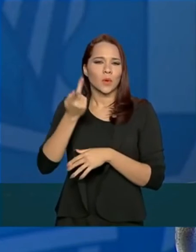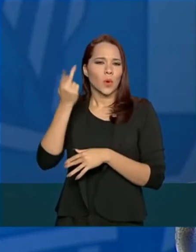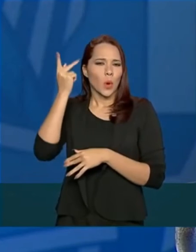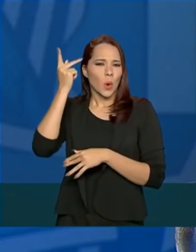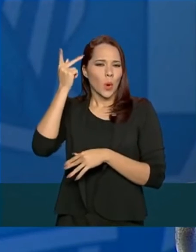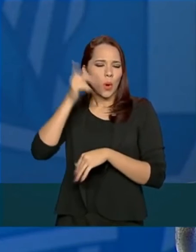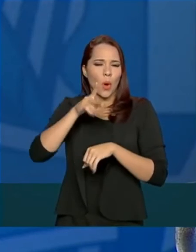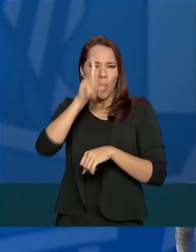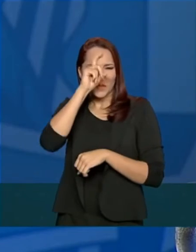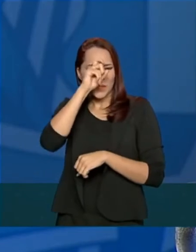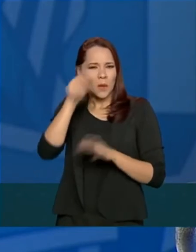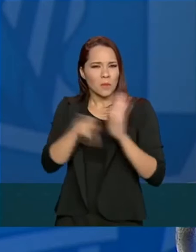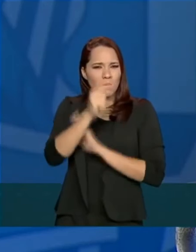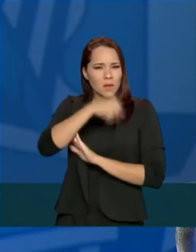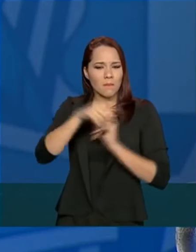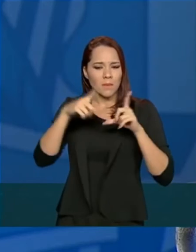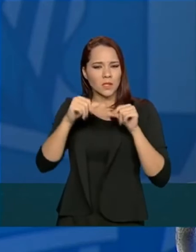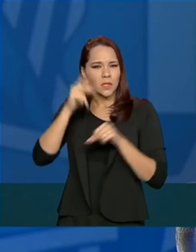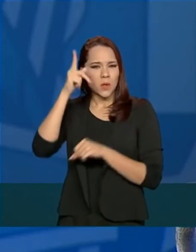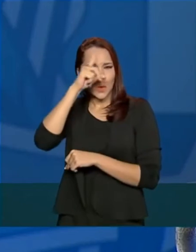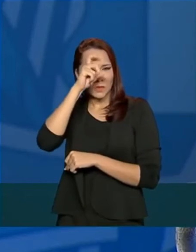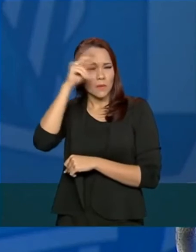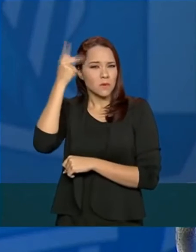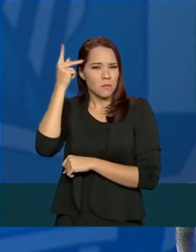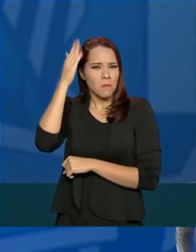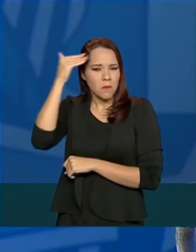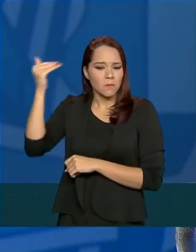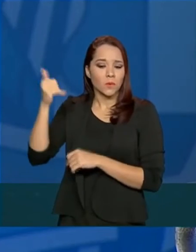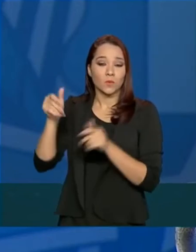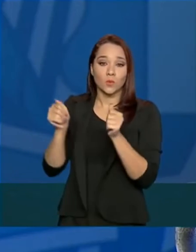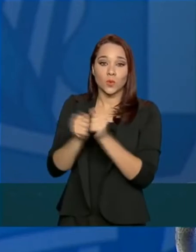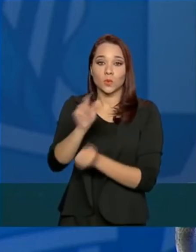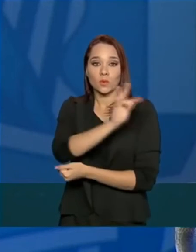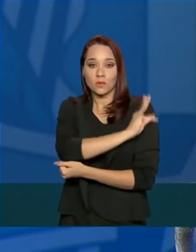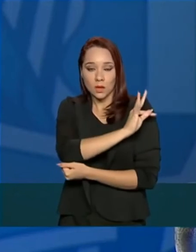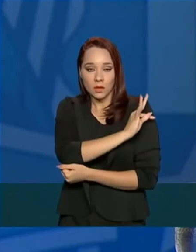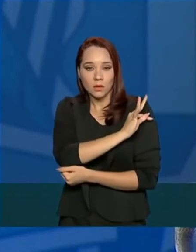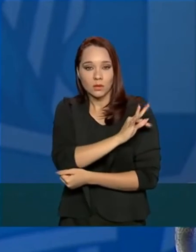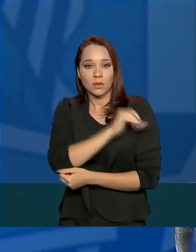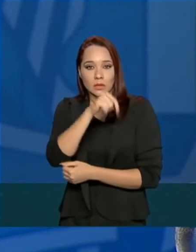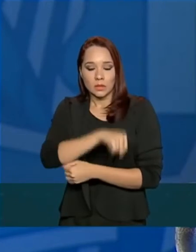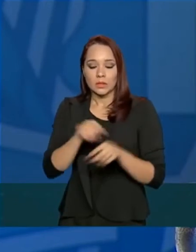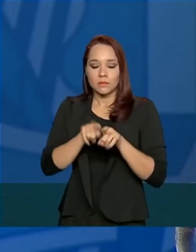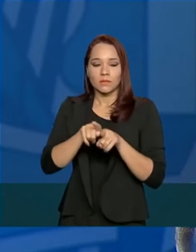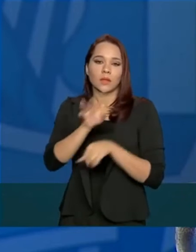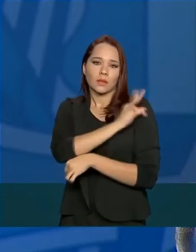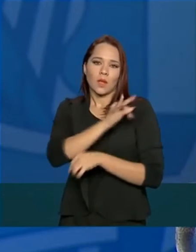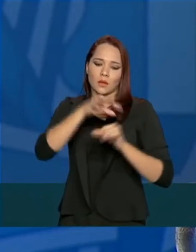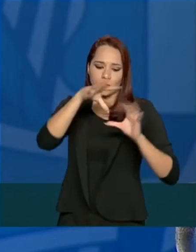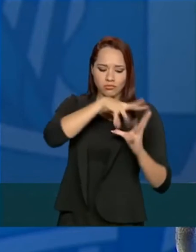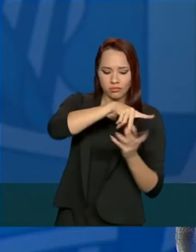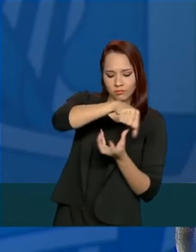Albert Einstein, e não só no Brasil, como no mundo, com os nossos técnicos e com os técnicos de diversas partes do